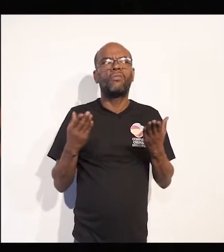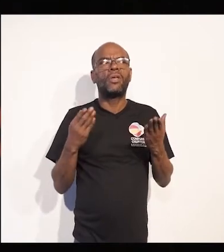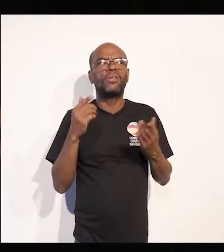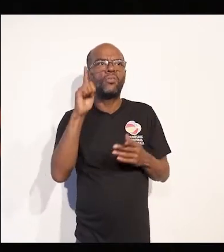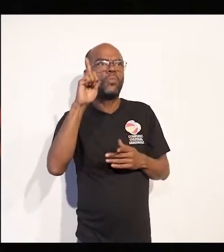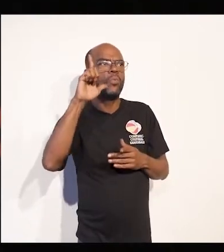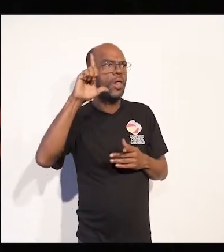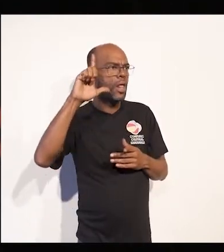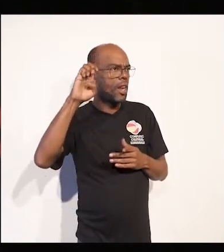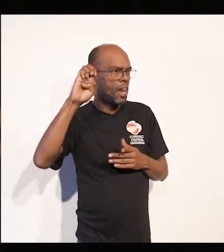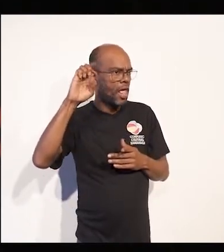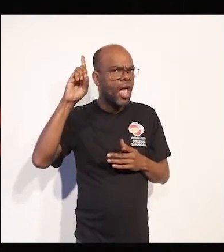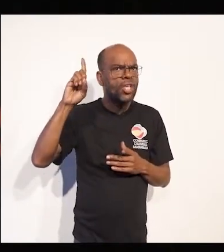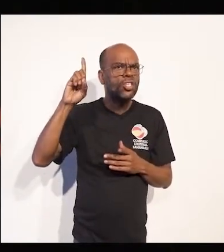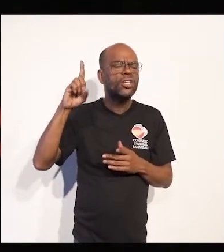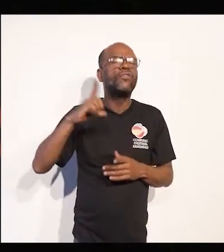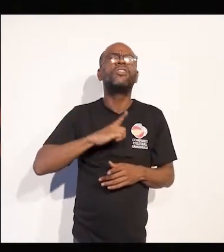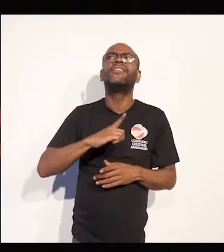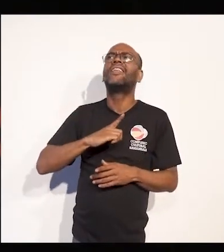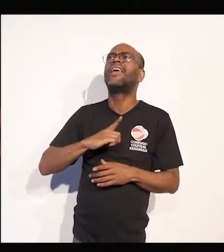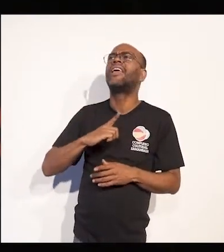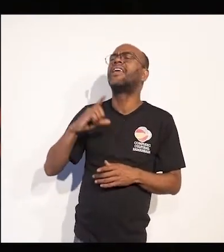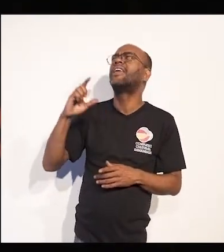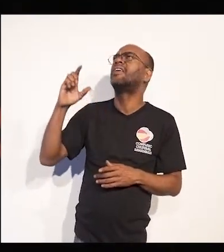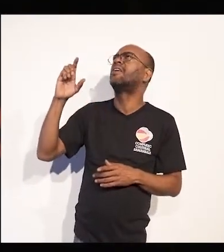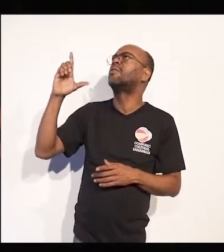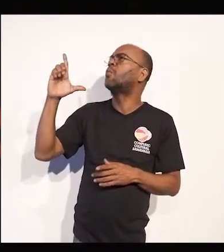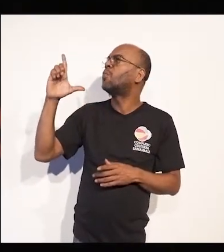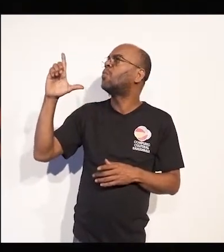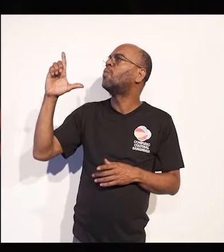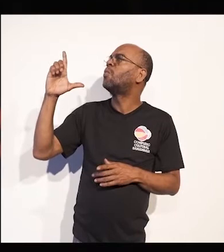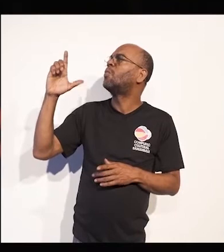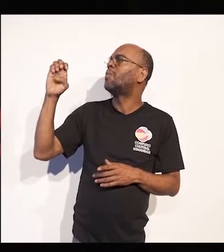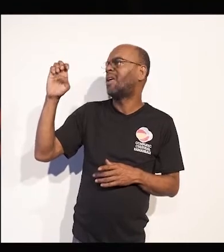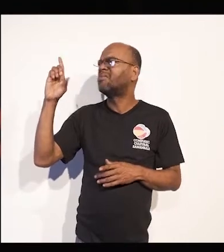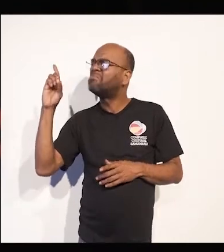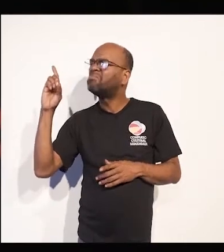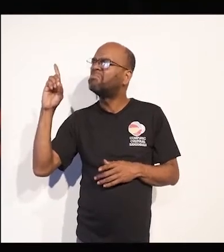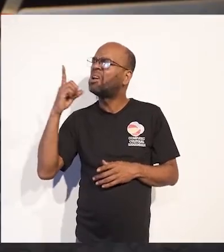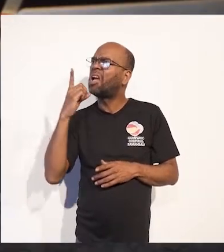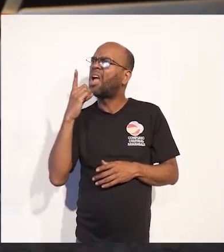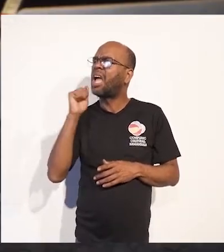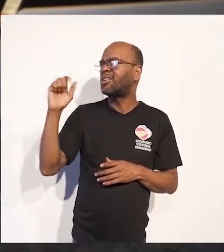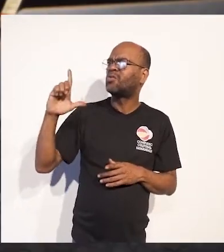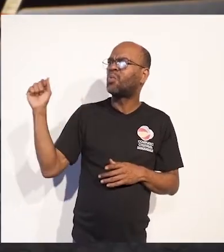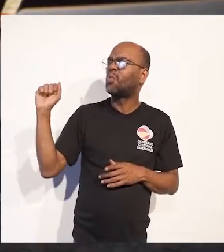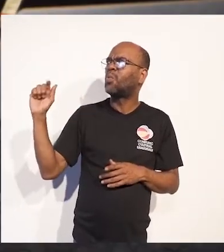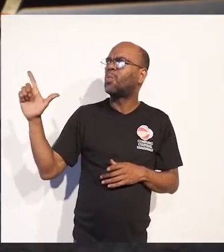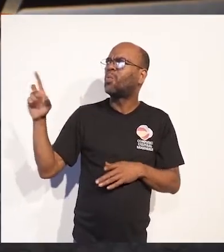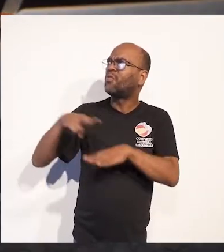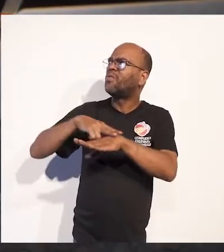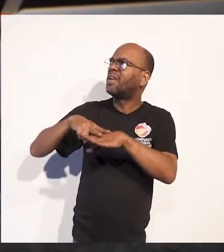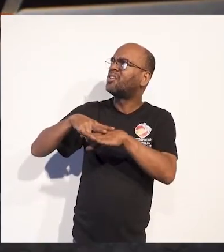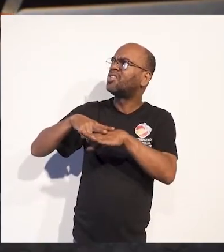LED, que você tem os LEDs azul, verde e vermelho. Mas tem outro local